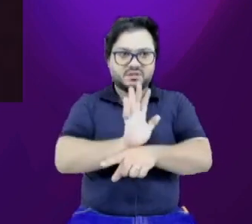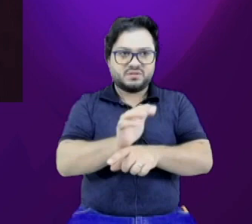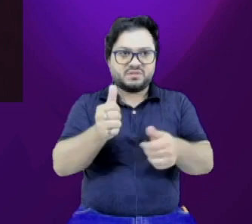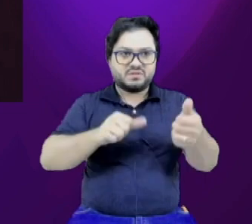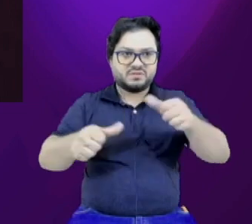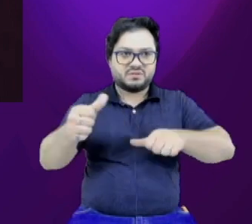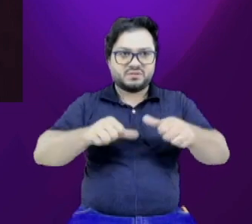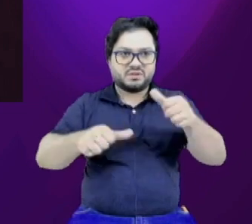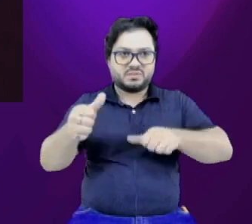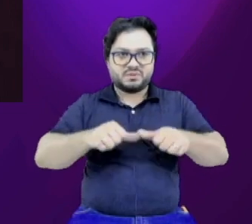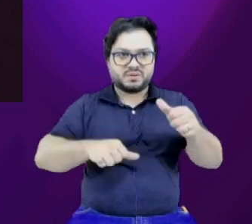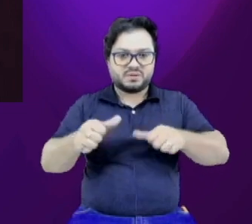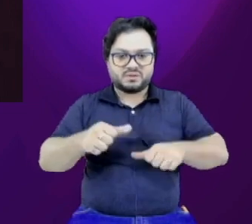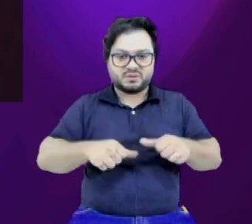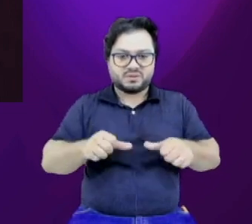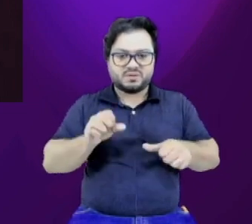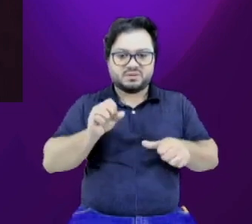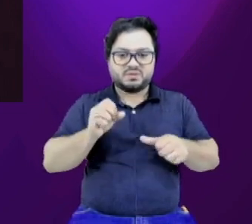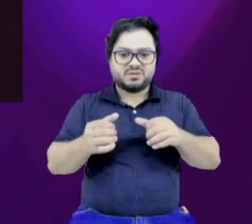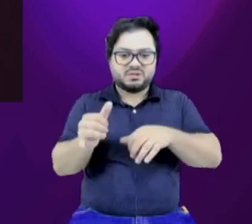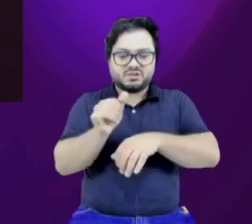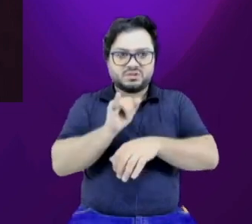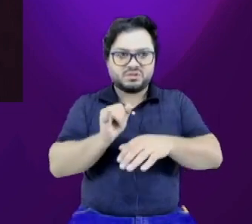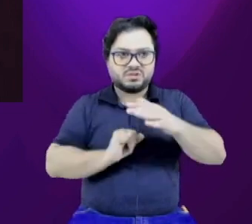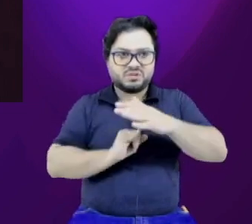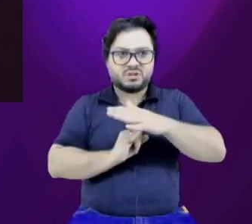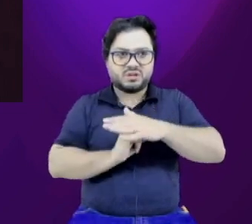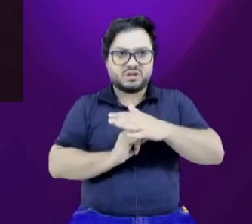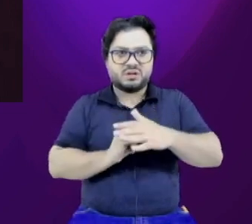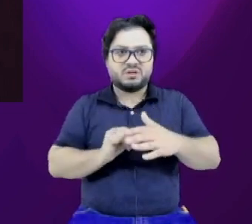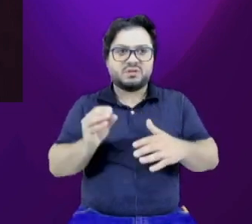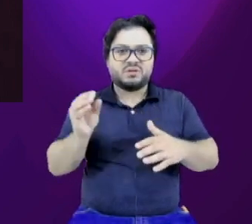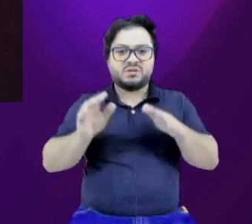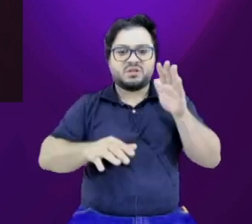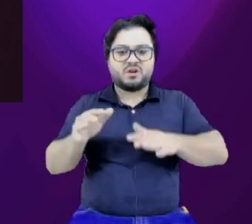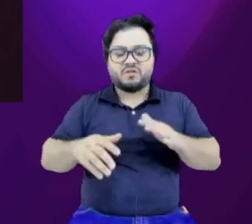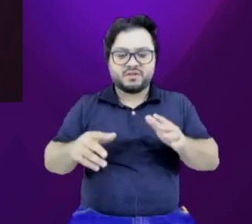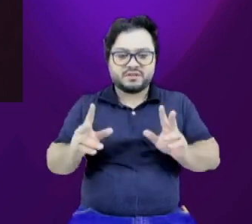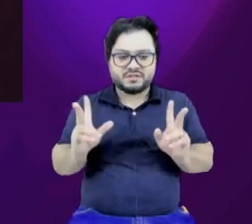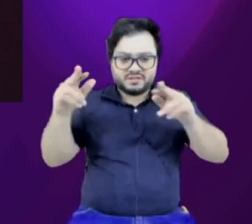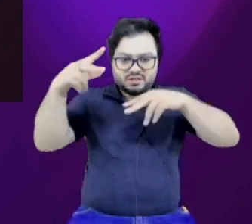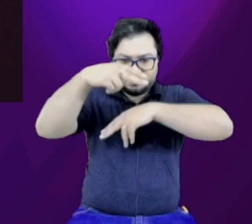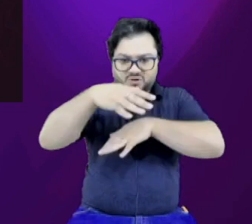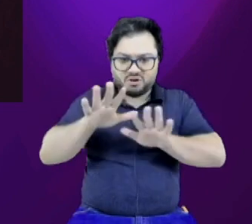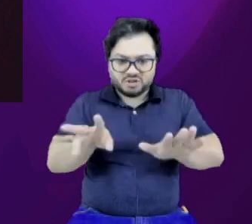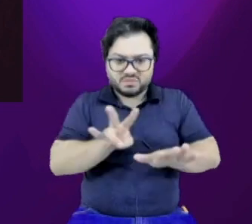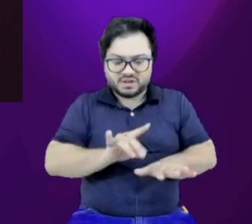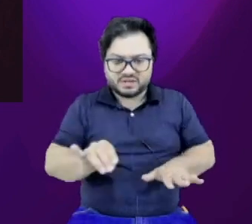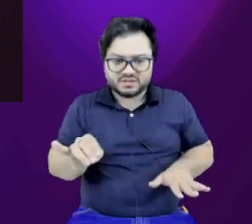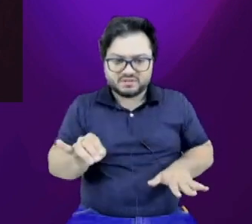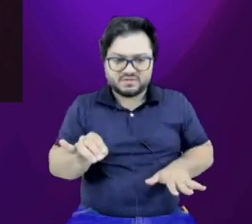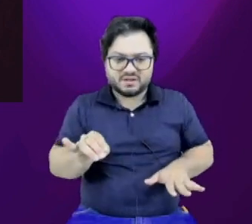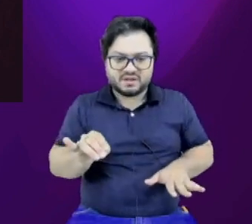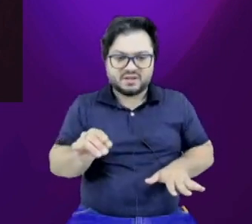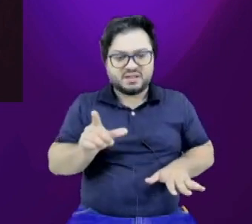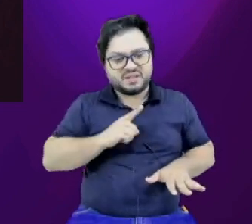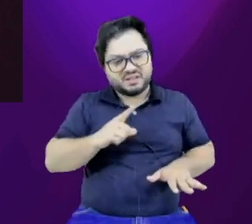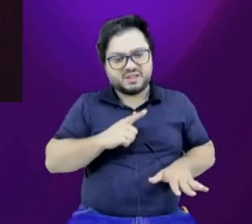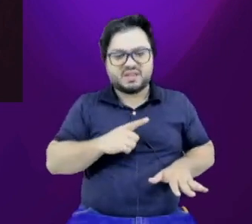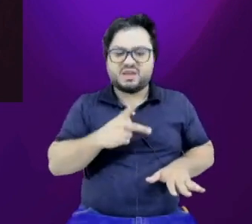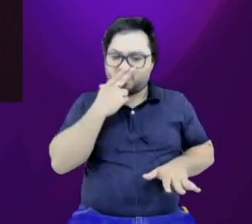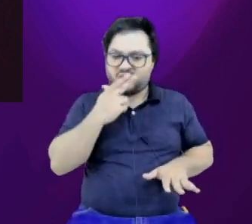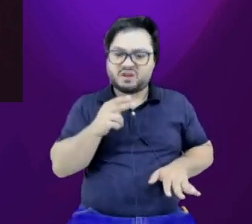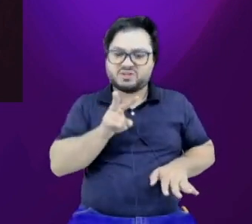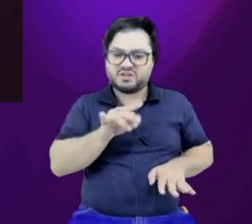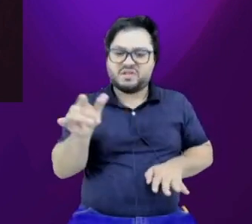laboratório institucional, talvez ele fique um pouco cortado, mas a gente vai ter pelo menos eu acho que vocês